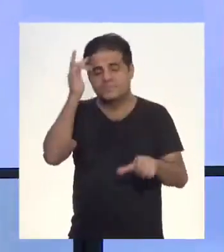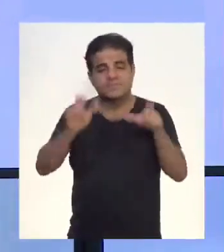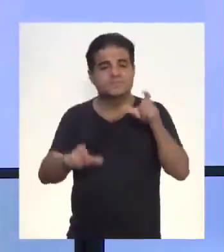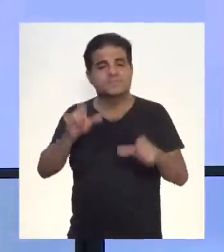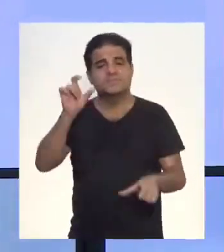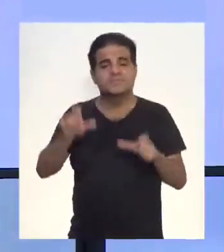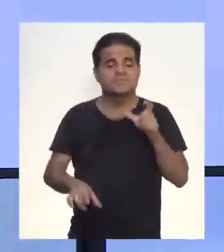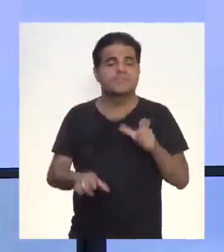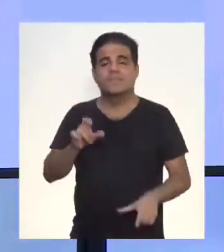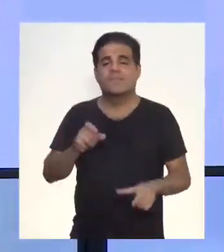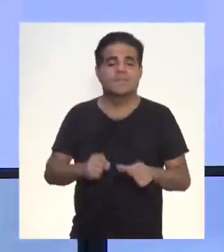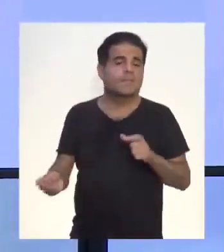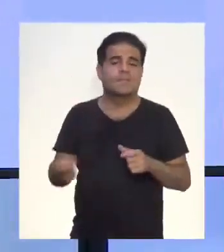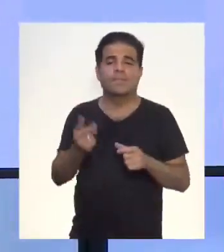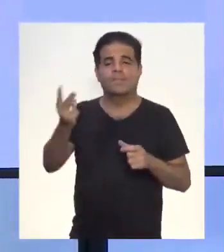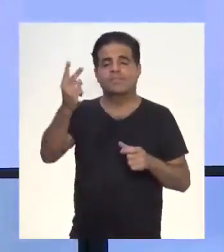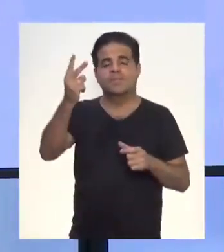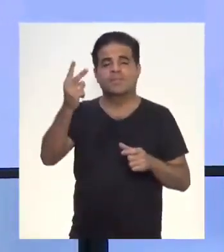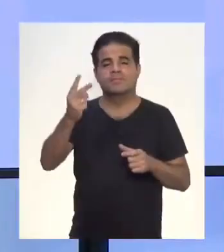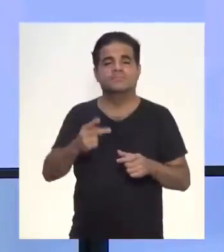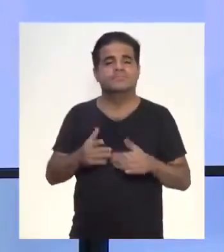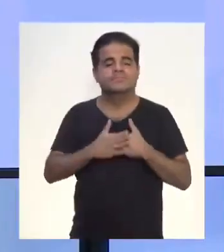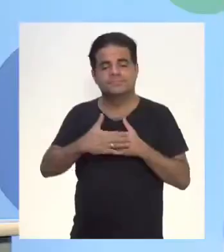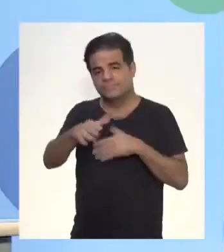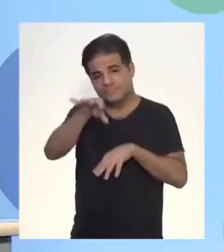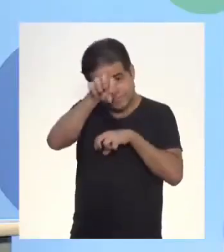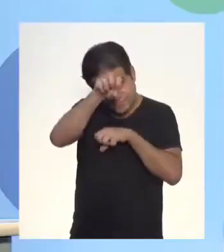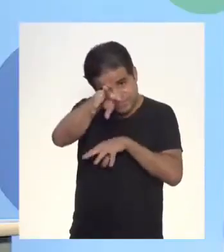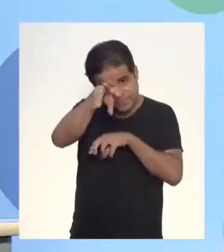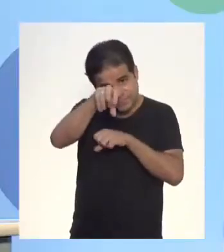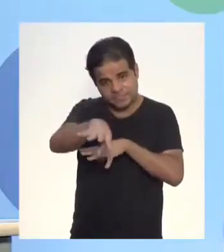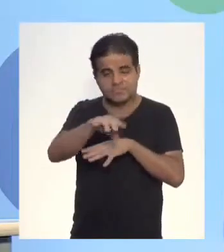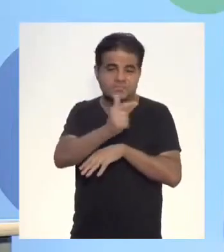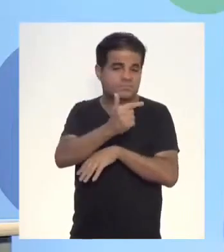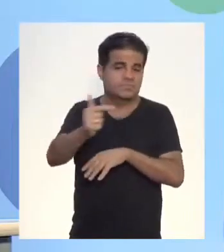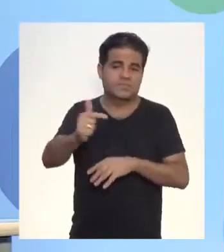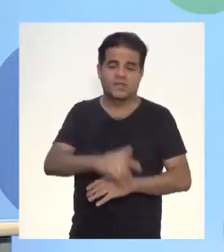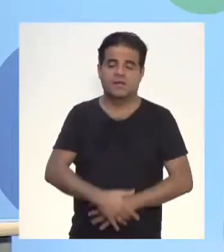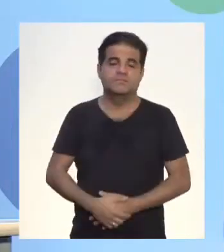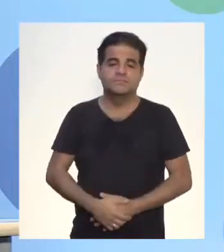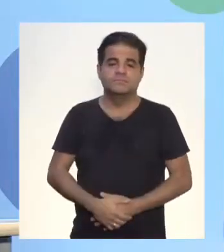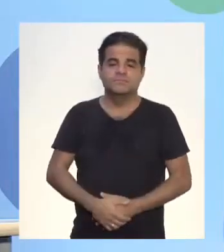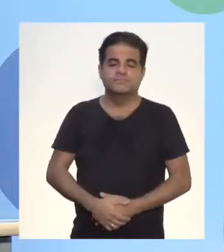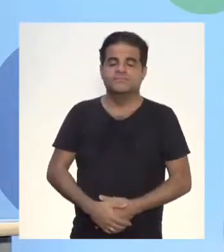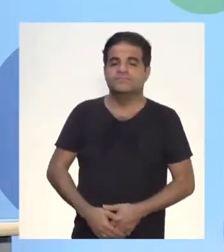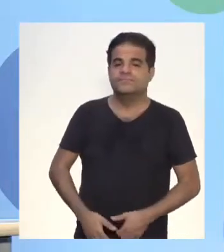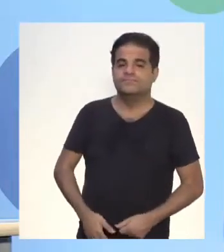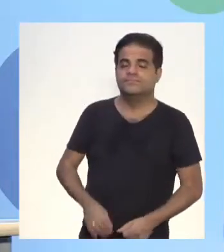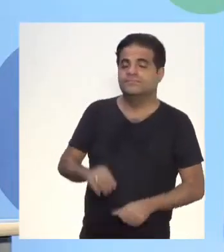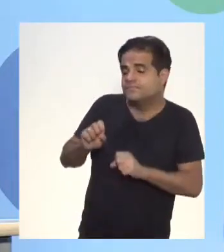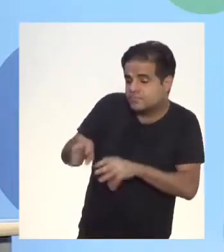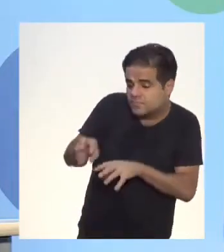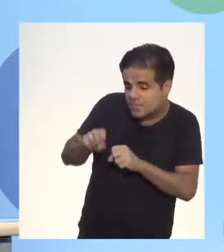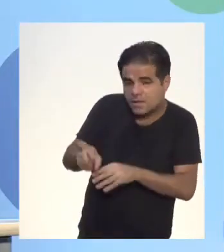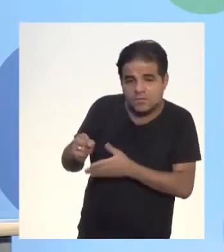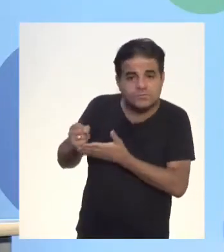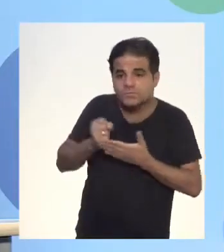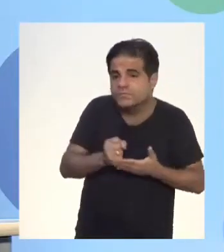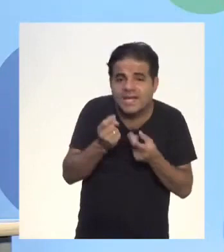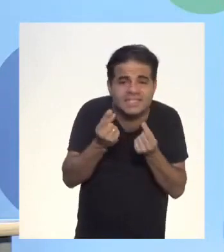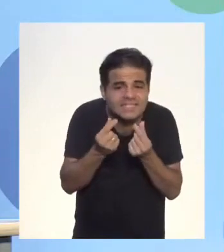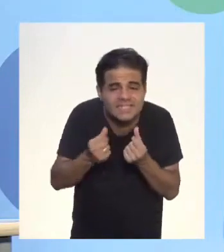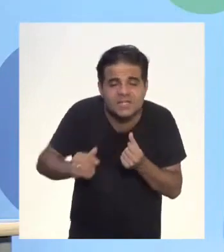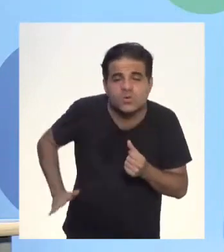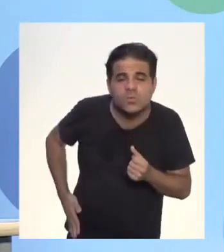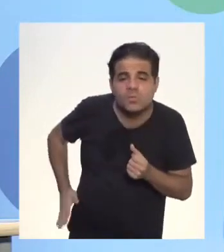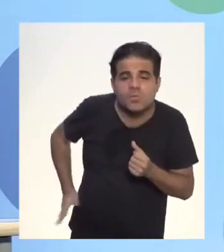pessoas tendo uma desvalorização da educação, né, Jennifer? Exato. A educação a educação não traz dinheiro no